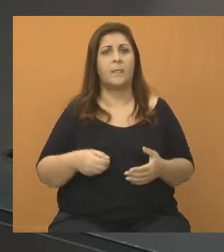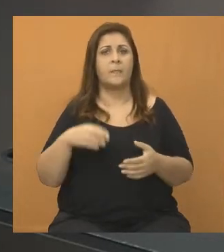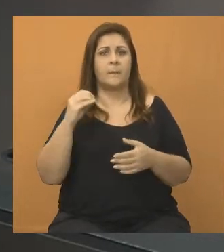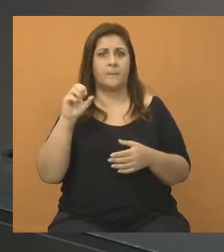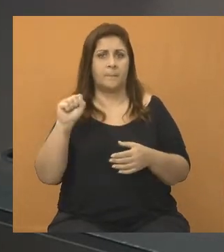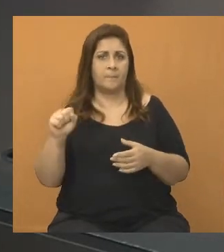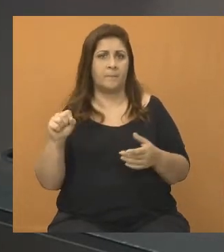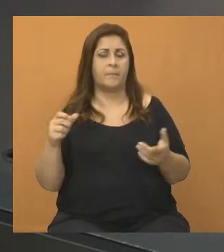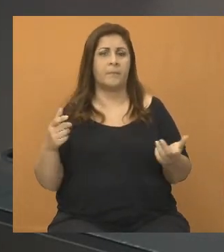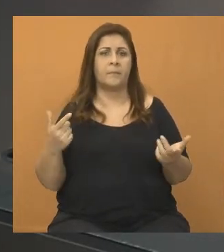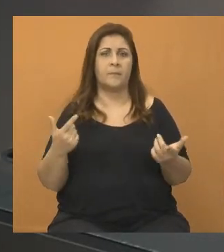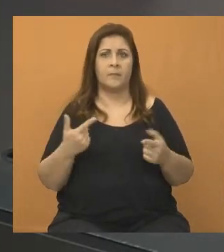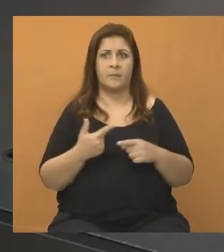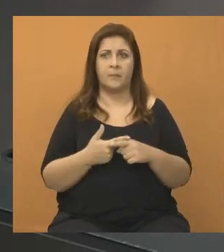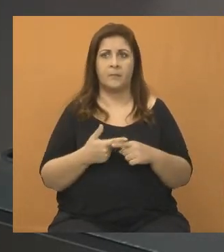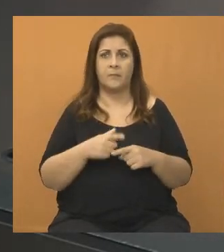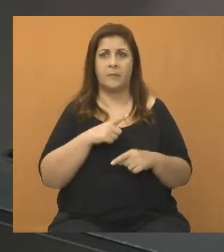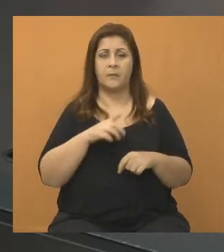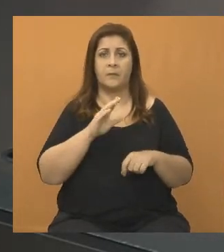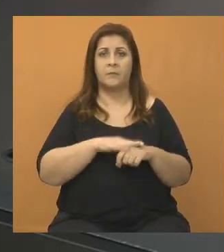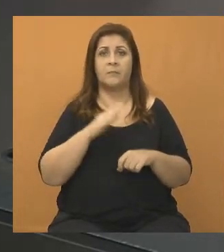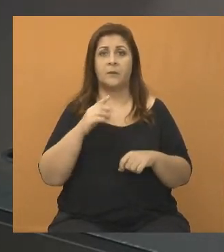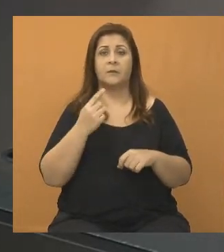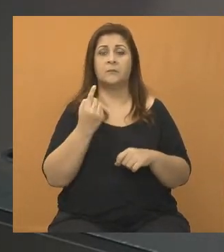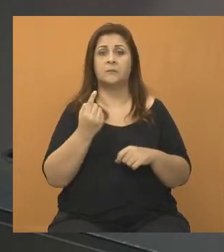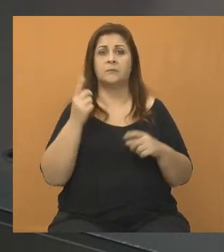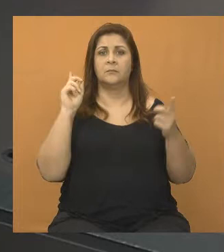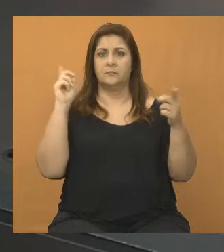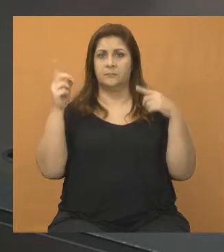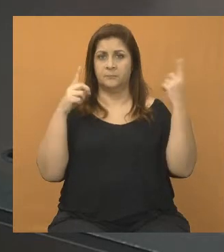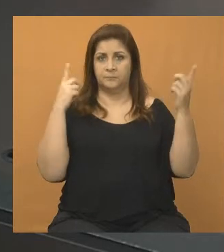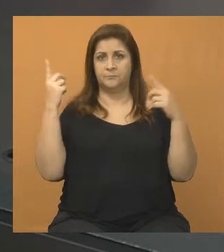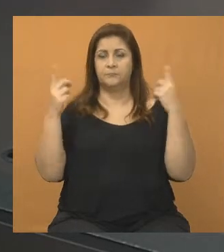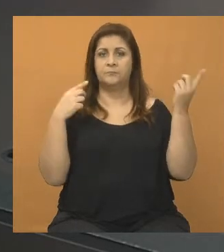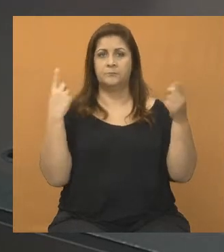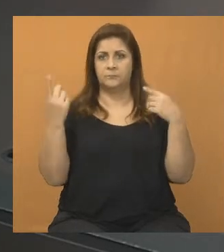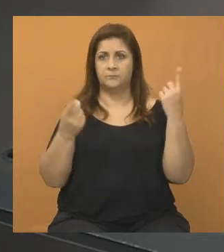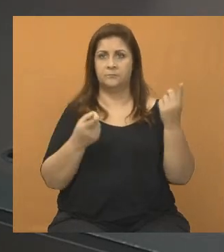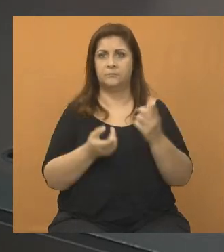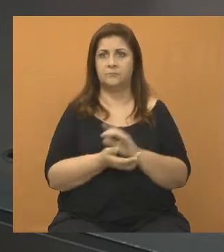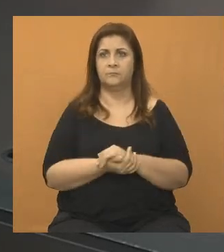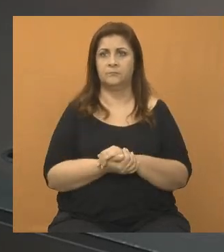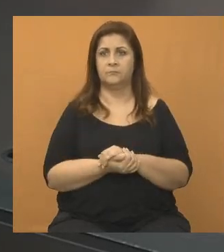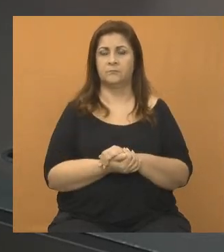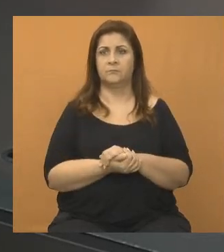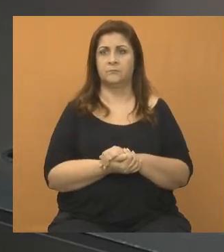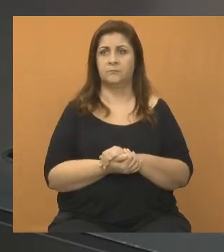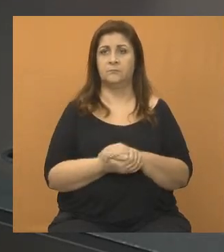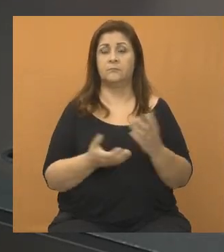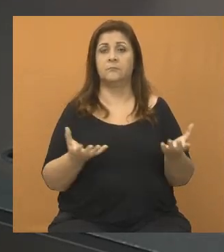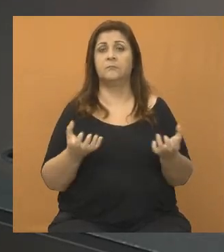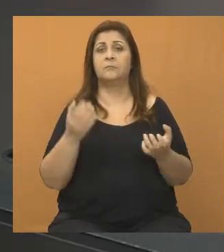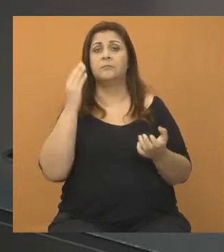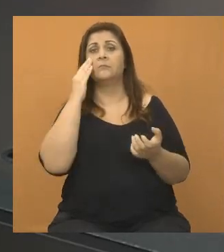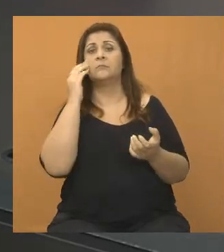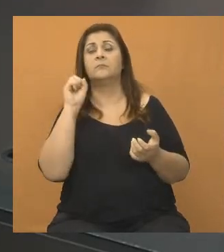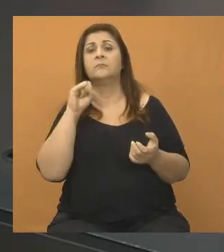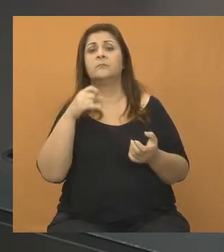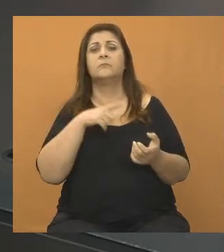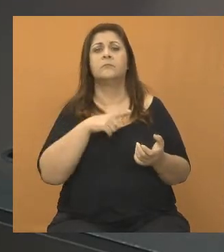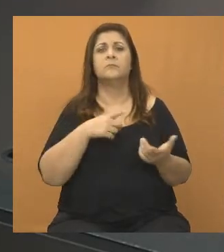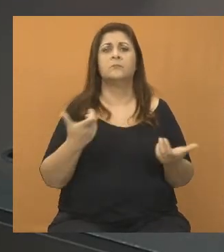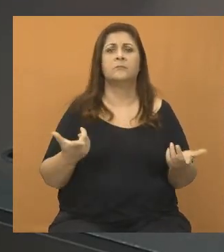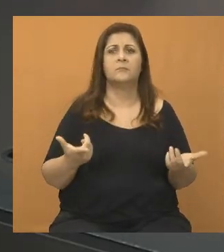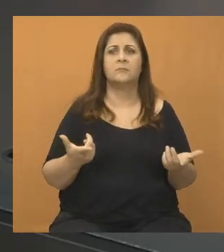lá, para que possa colocar mais uma ambulância lá. Entendeu? Então, a gente queria saber também se existe isso